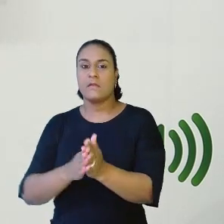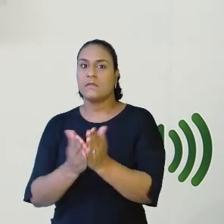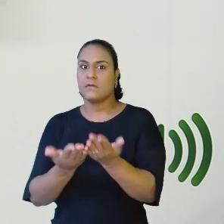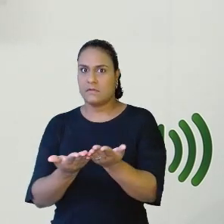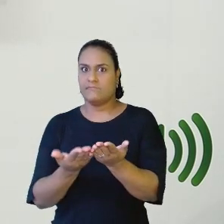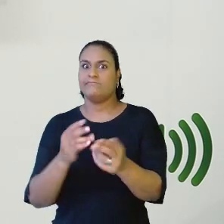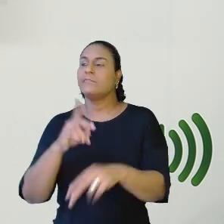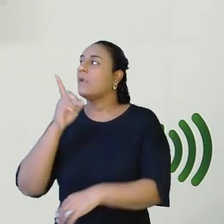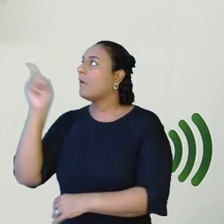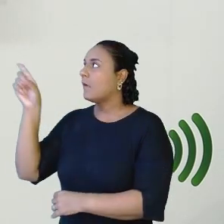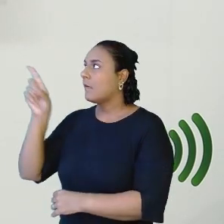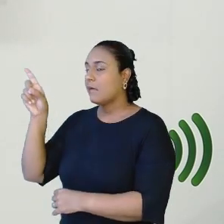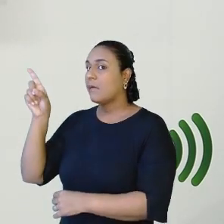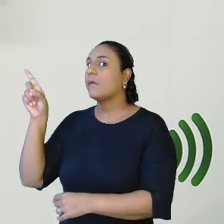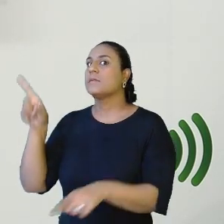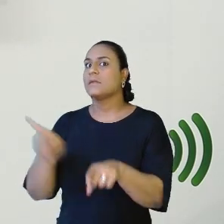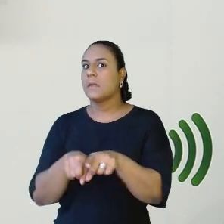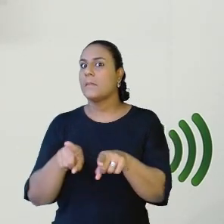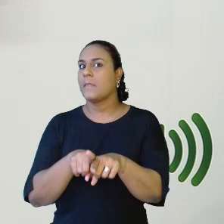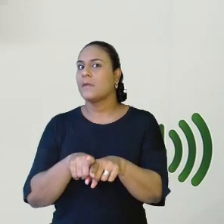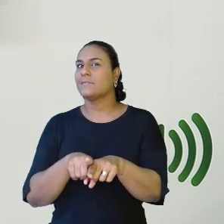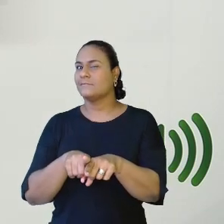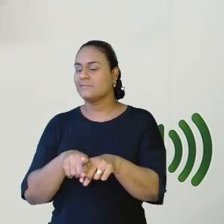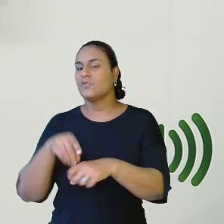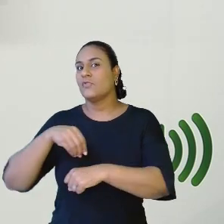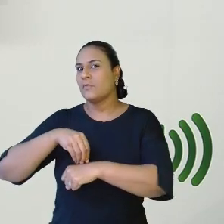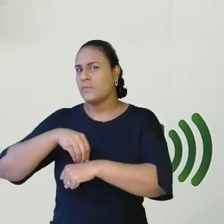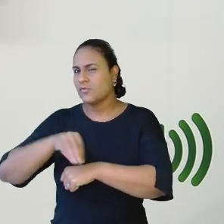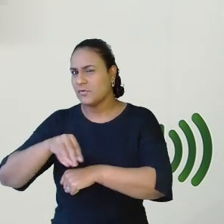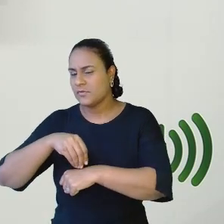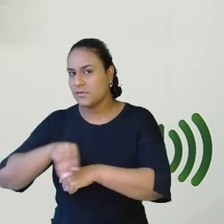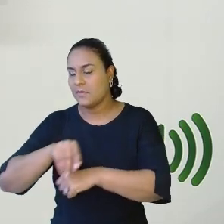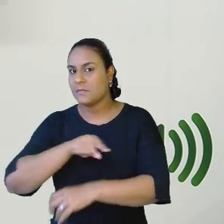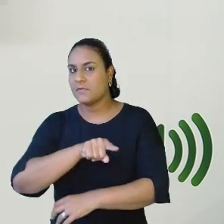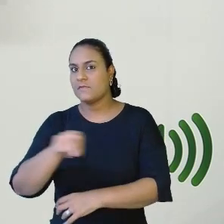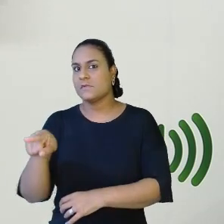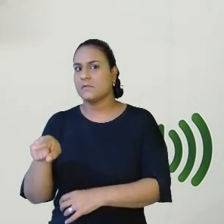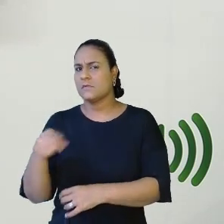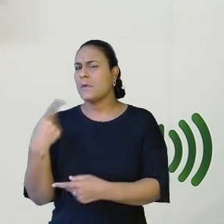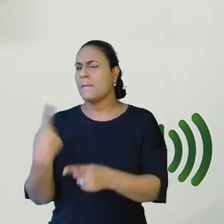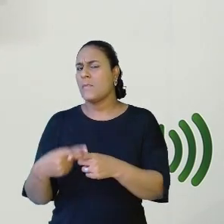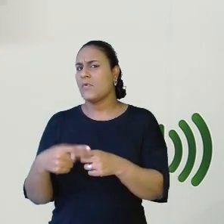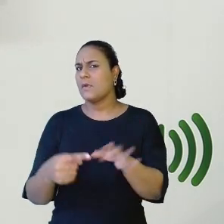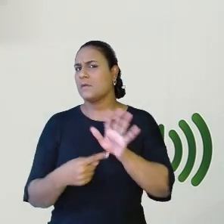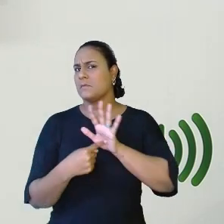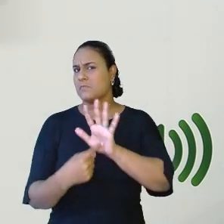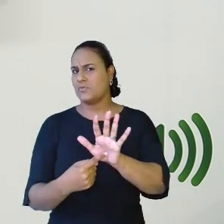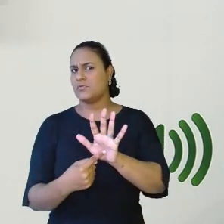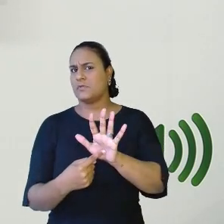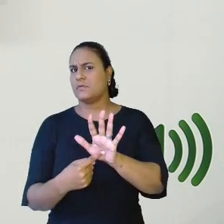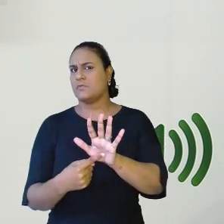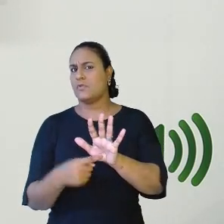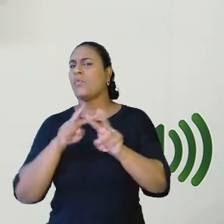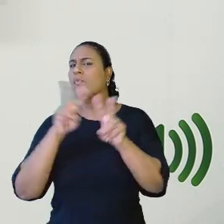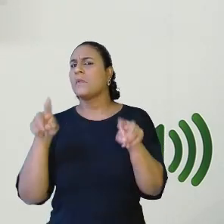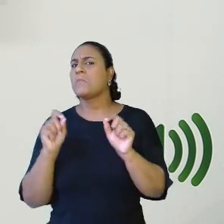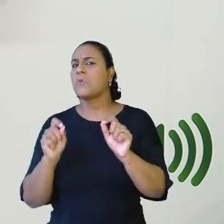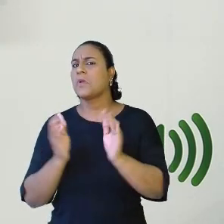que eu trouxe hoje como dica. Por que será que eu trouxe esse livro para vocês? De que é que ele vai falar? Vamos